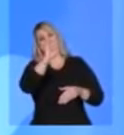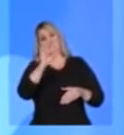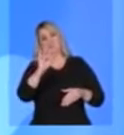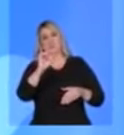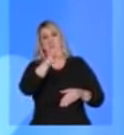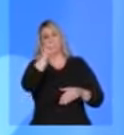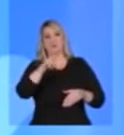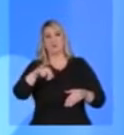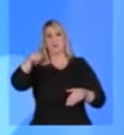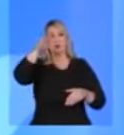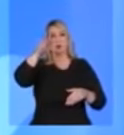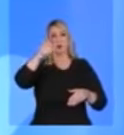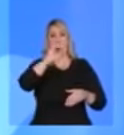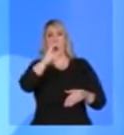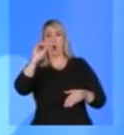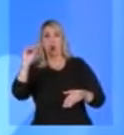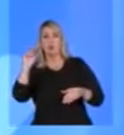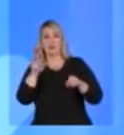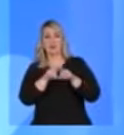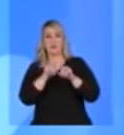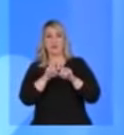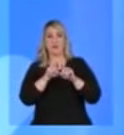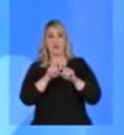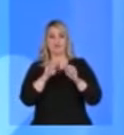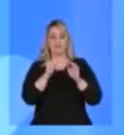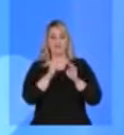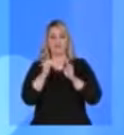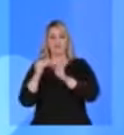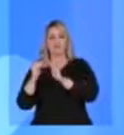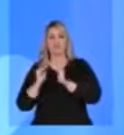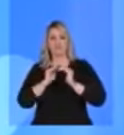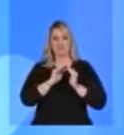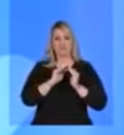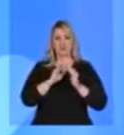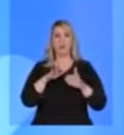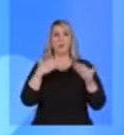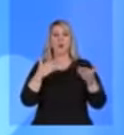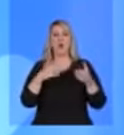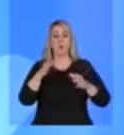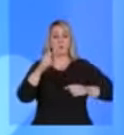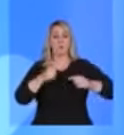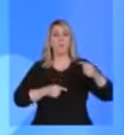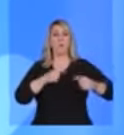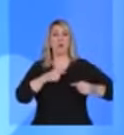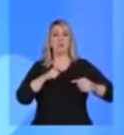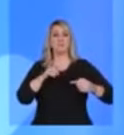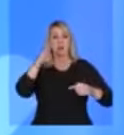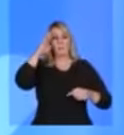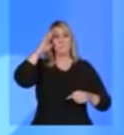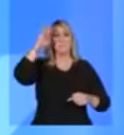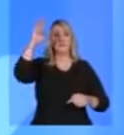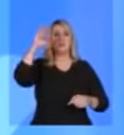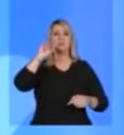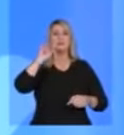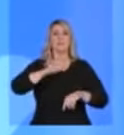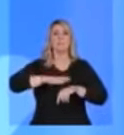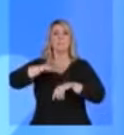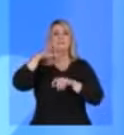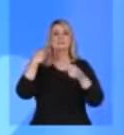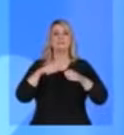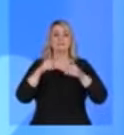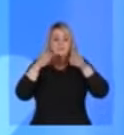Norte paraa Zona Oeste e para as comunidades qual vai ser a sua política como prefeito de priorização de quem mais